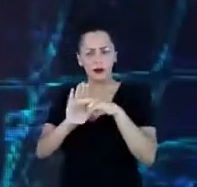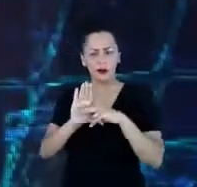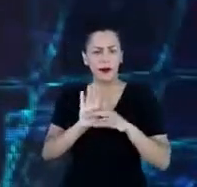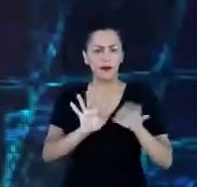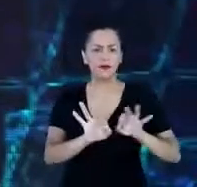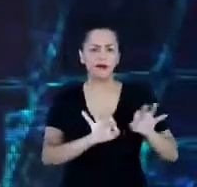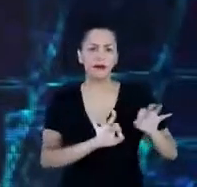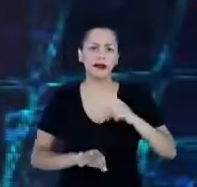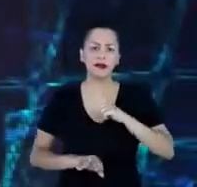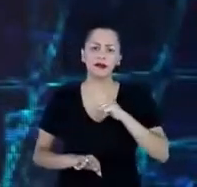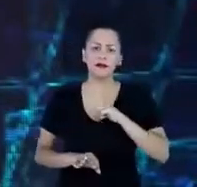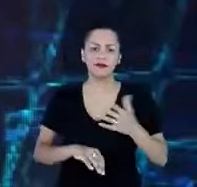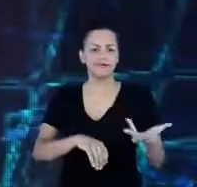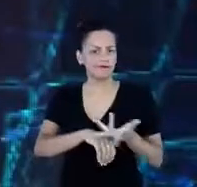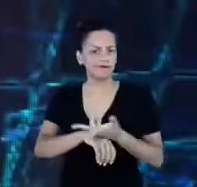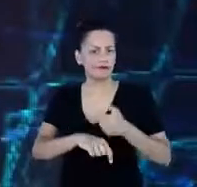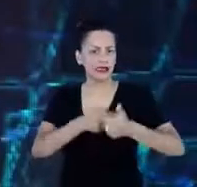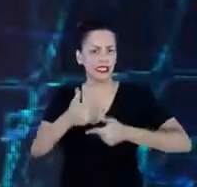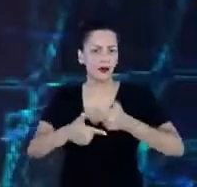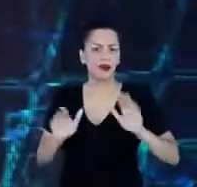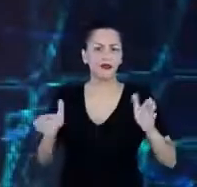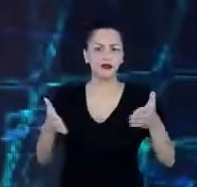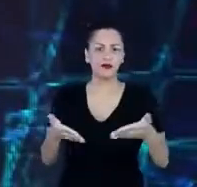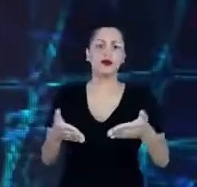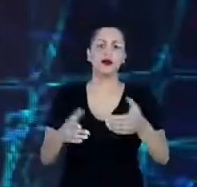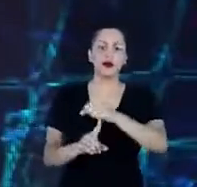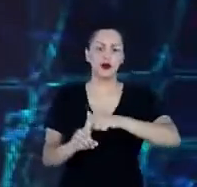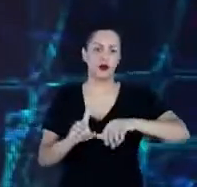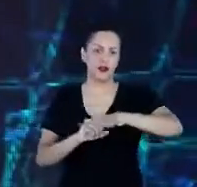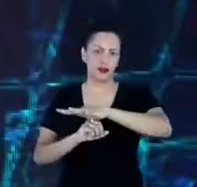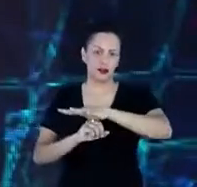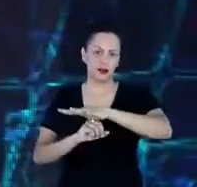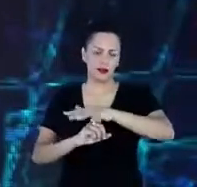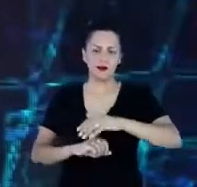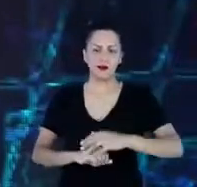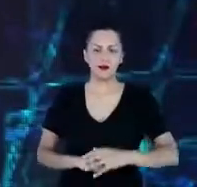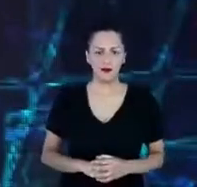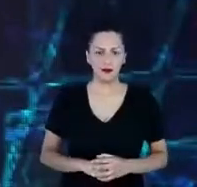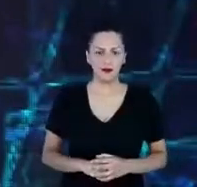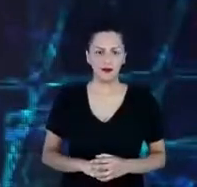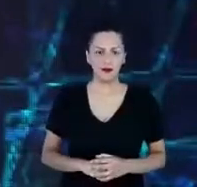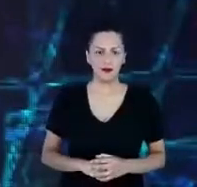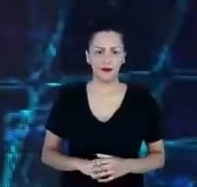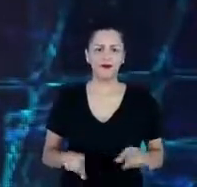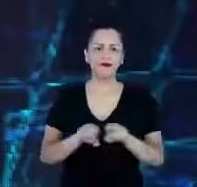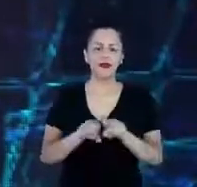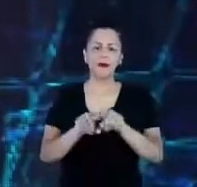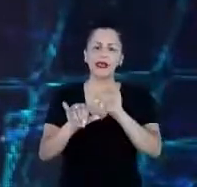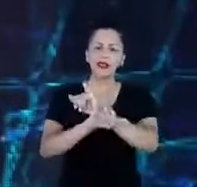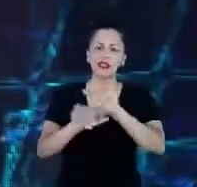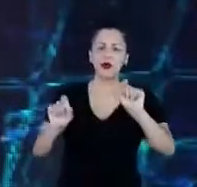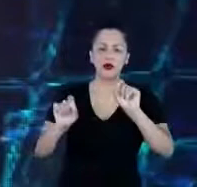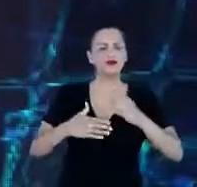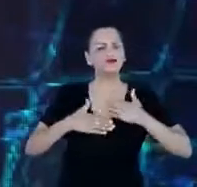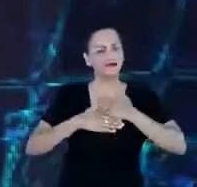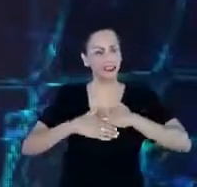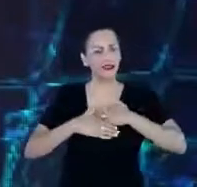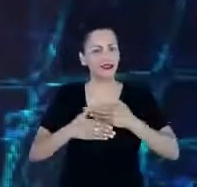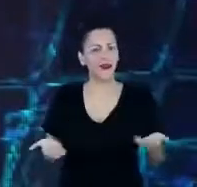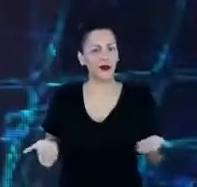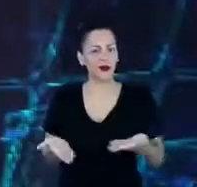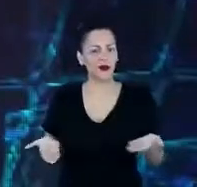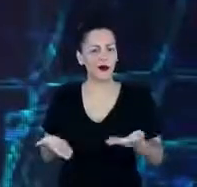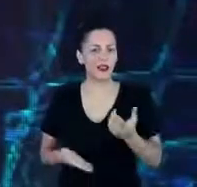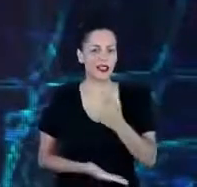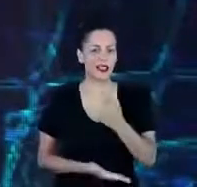trabalho em prol de toda a sociedade brasileira Oi bom dia da minha satisfação de estar aqui nesta 10ª edição